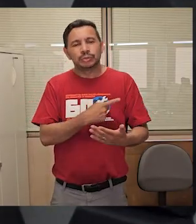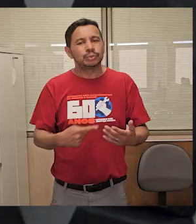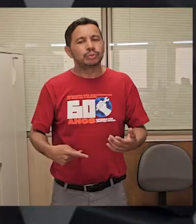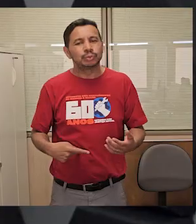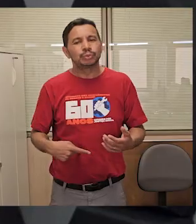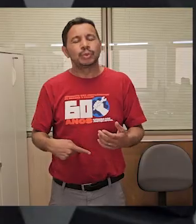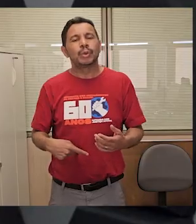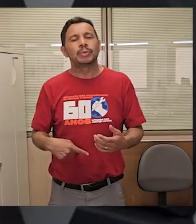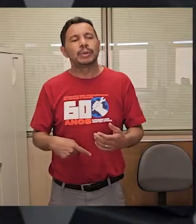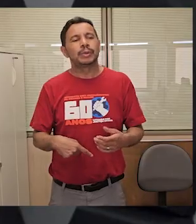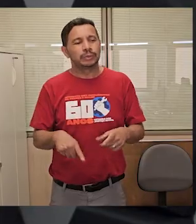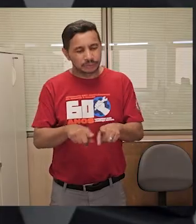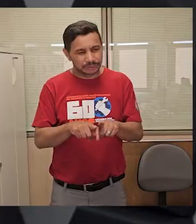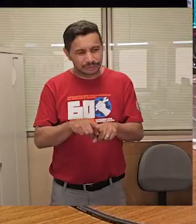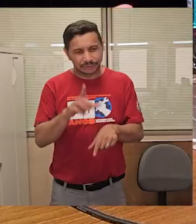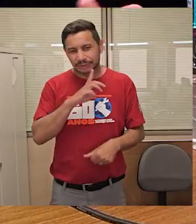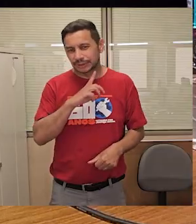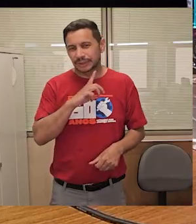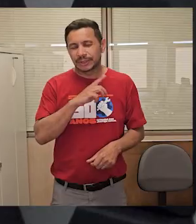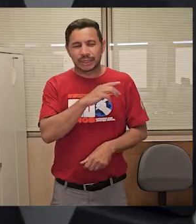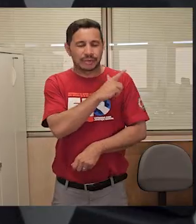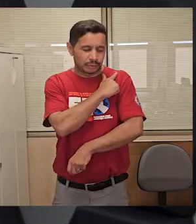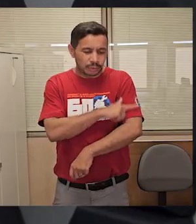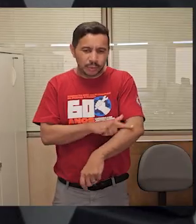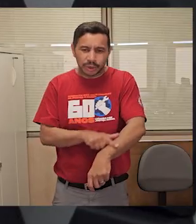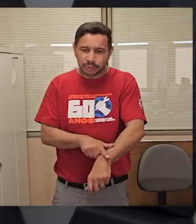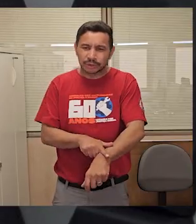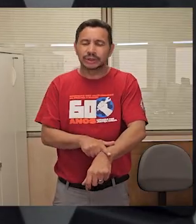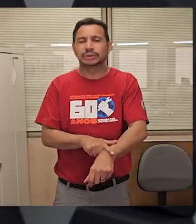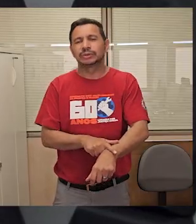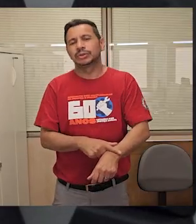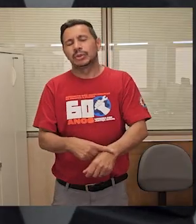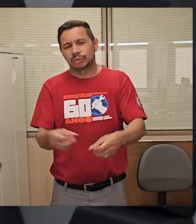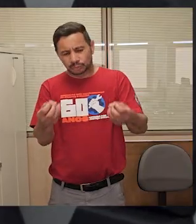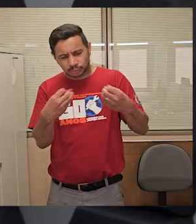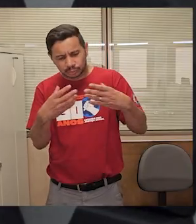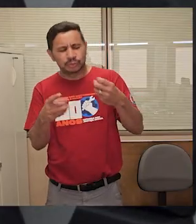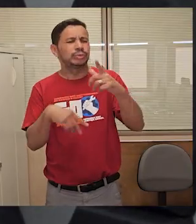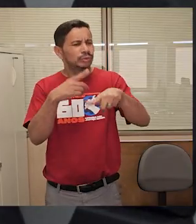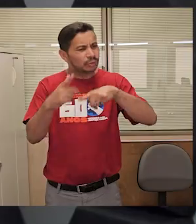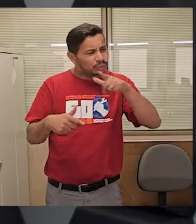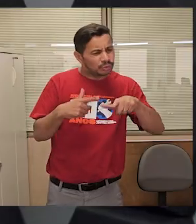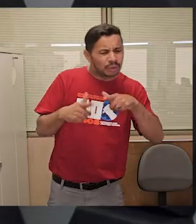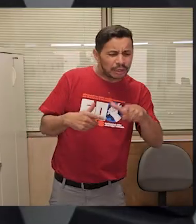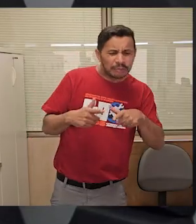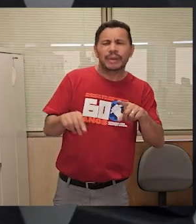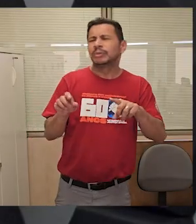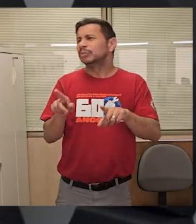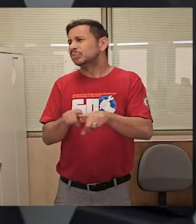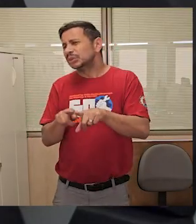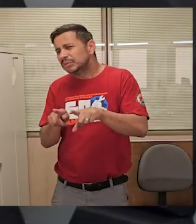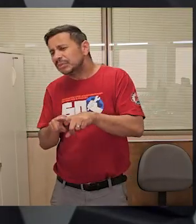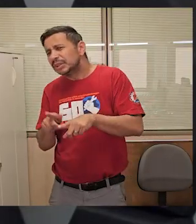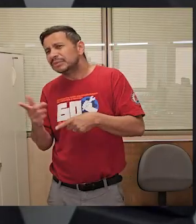investe nesses... Que aí entra a educação. Que entra educação, qualificação profissional, né, a